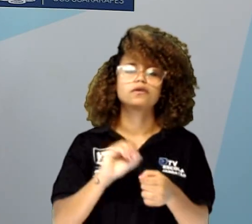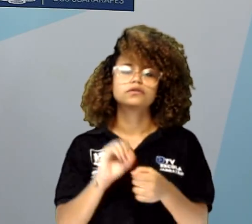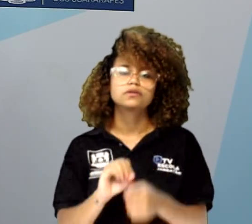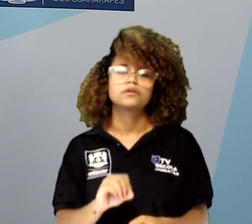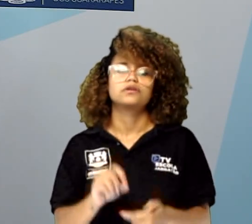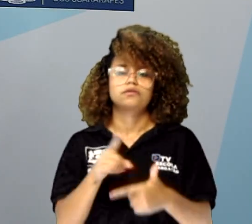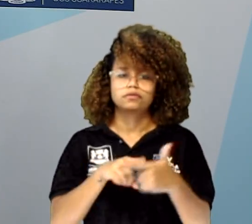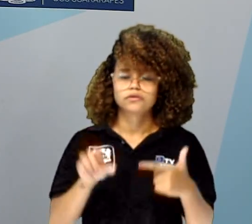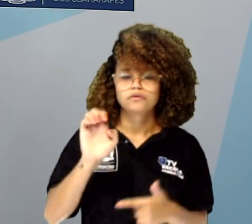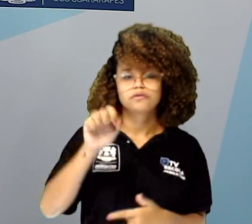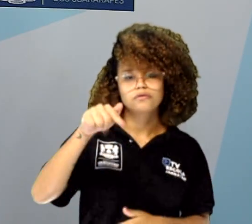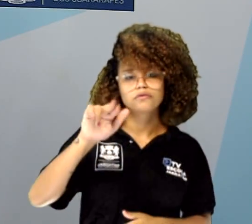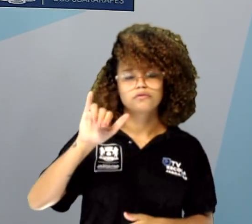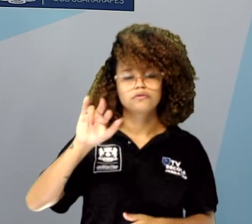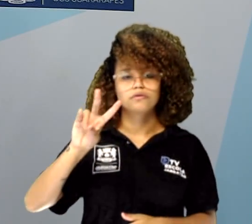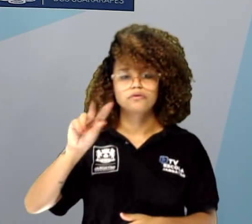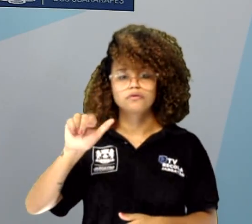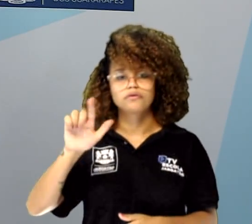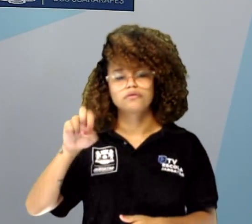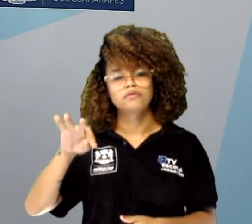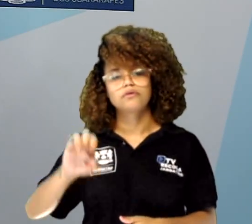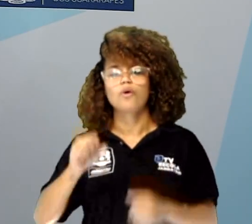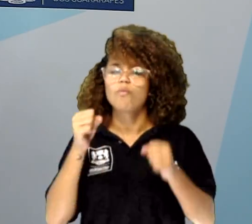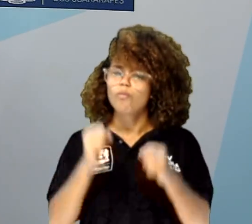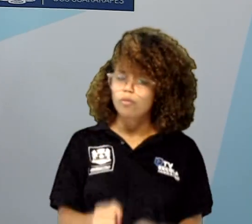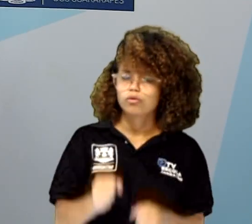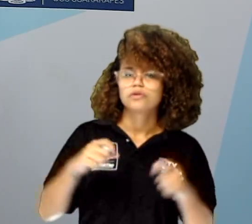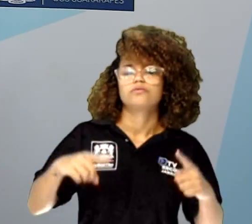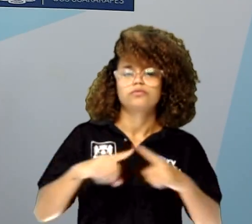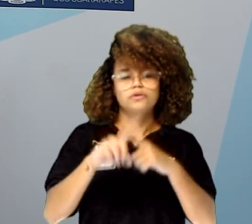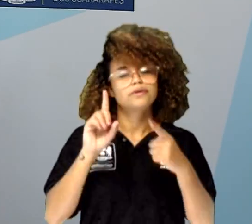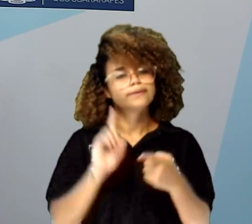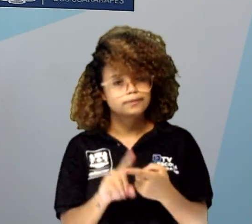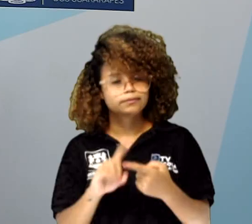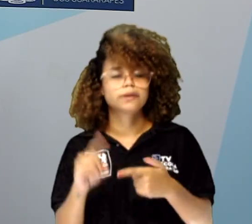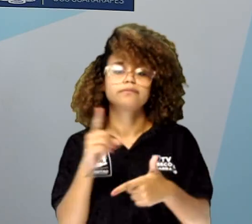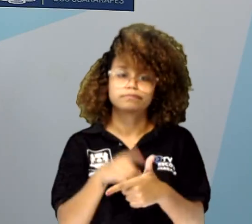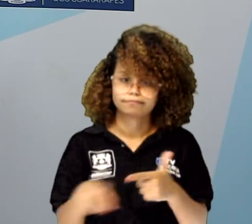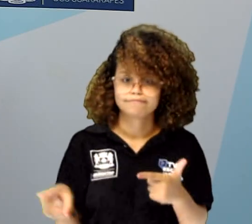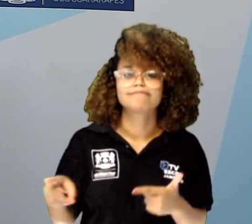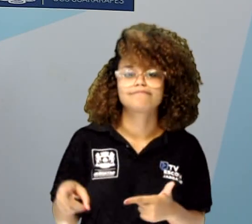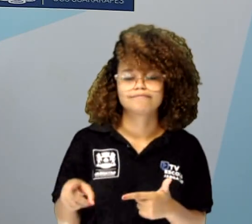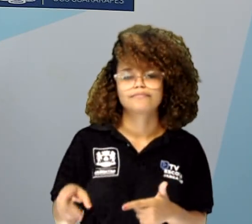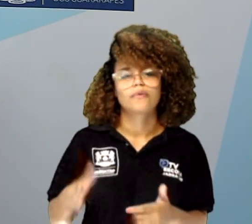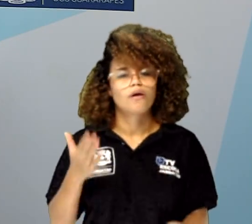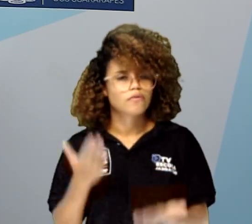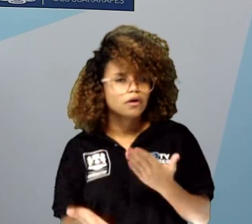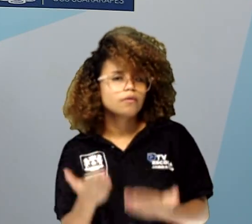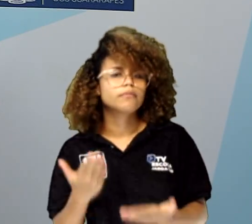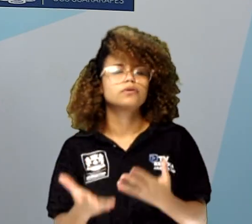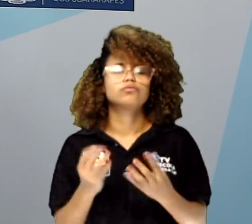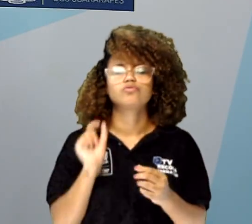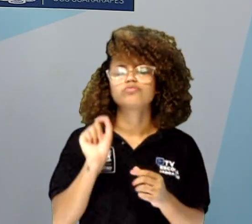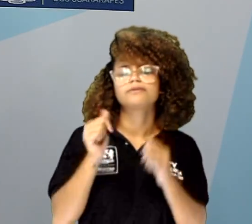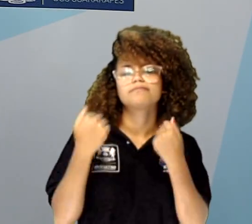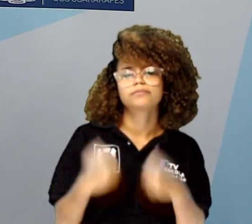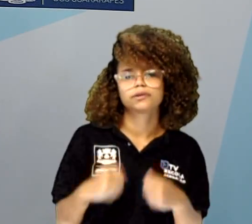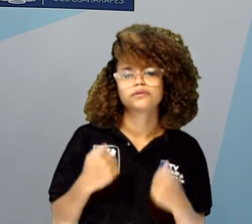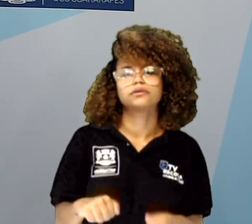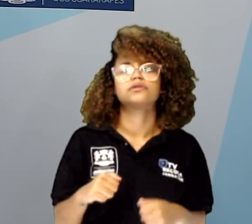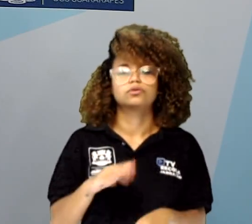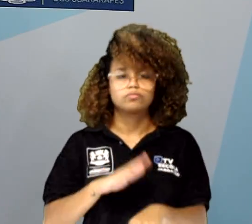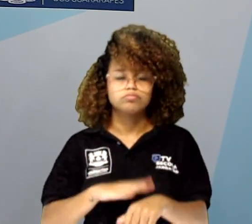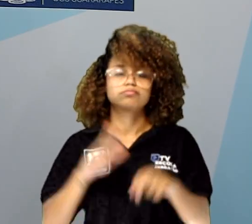equivalente pode ser através tanto de uma multiplicação quanto por uma divisão, dependendo do que a gente precise nesse